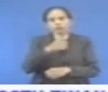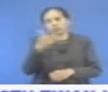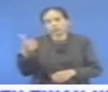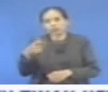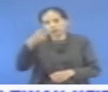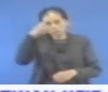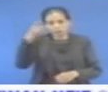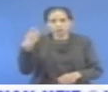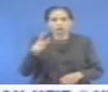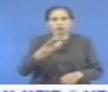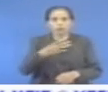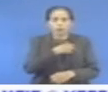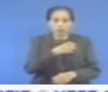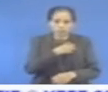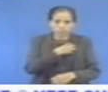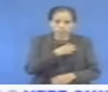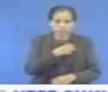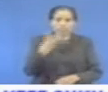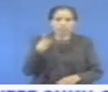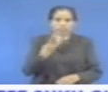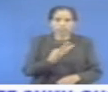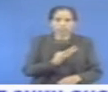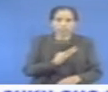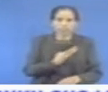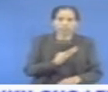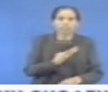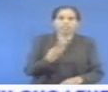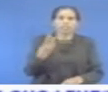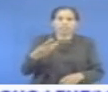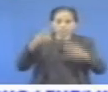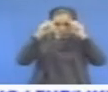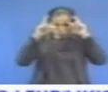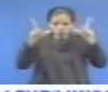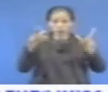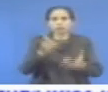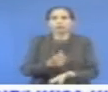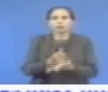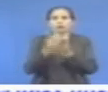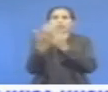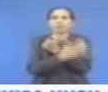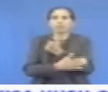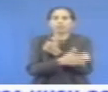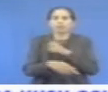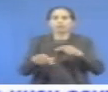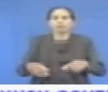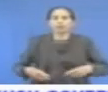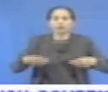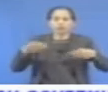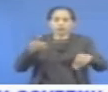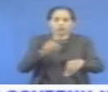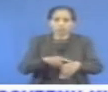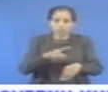Itatimorania, Itaneoan, Itanealin Serma, Serbi, Bahiraida. PDHJ foi tempo lorong nenulo para